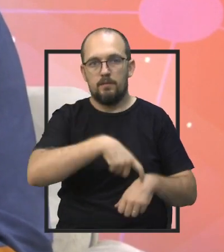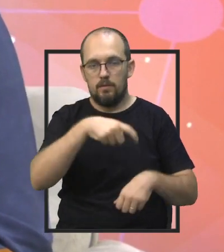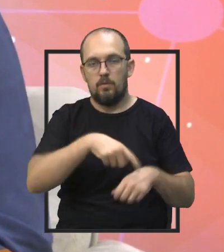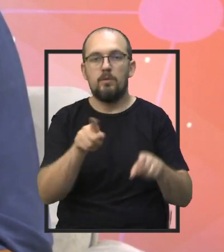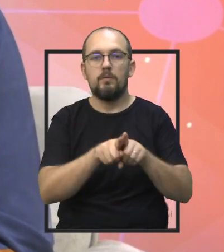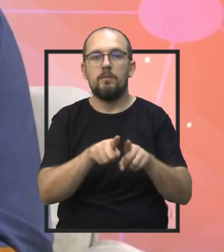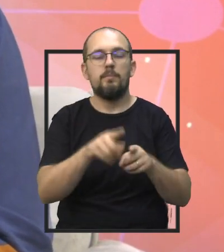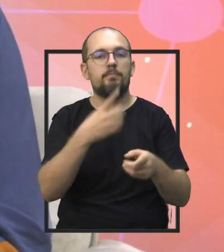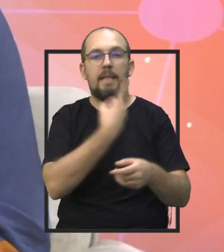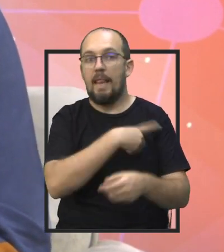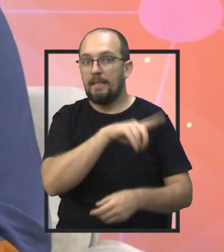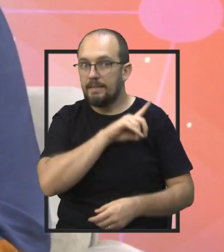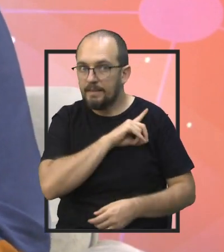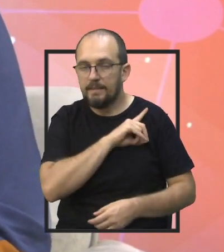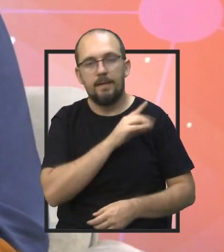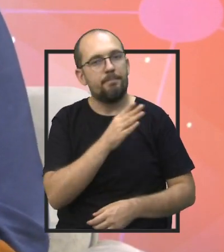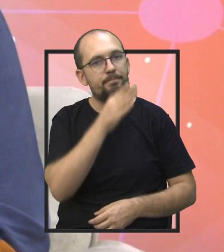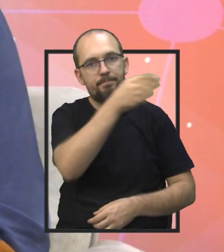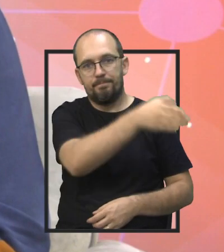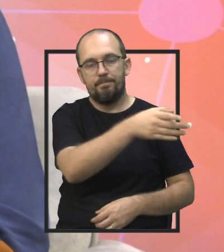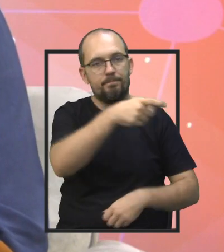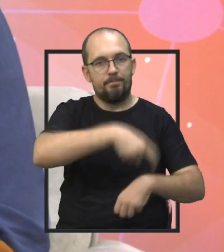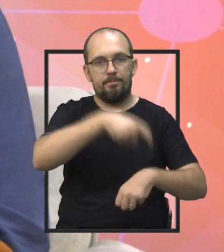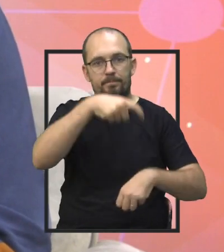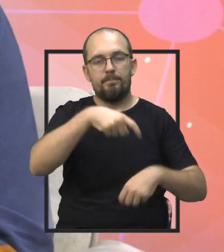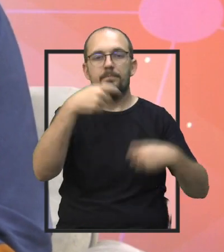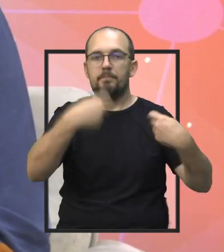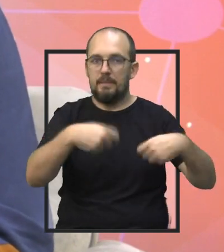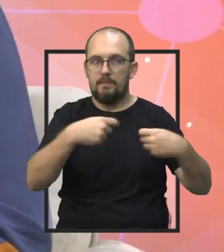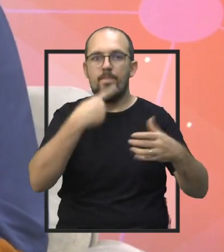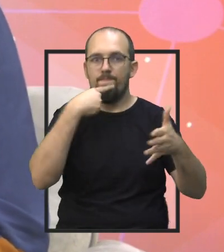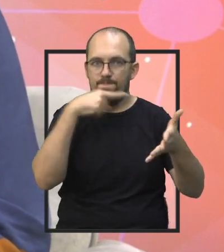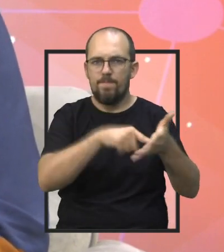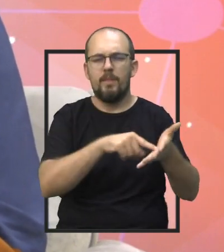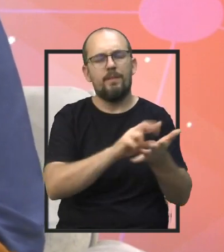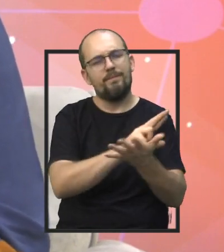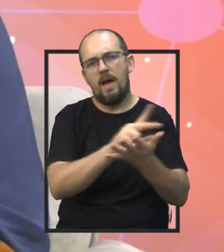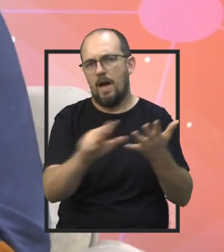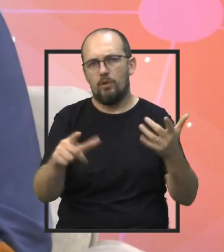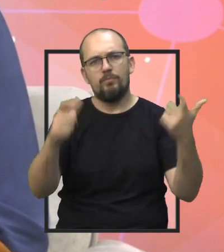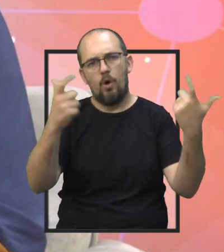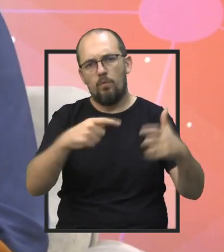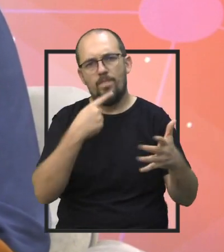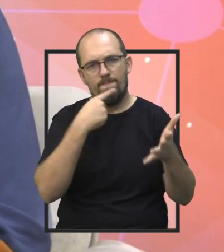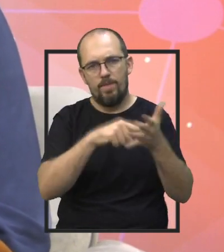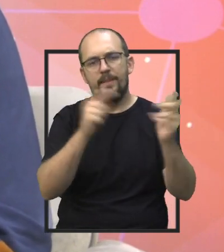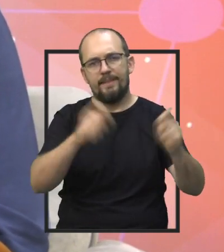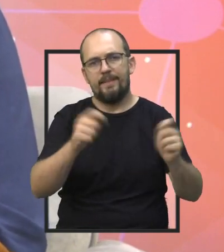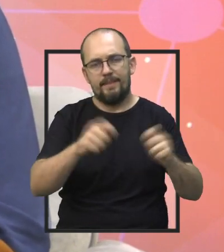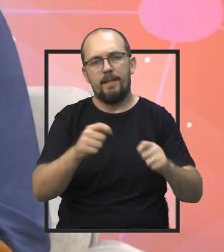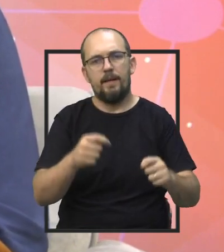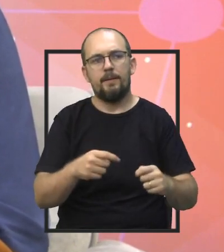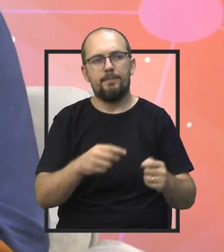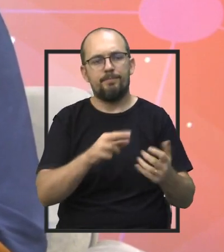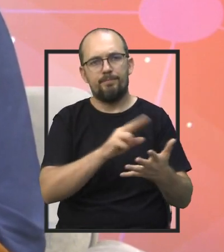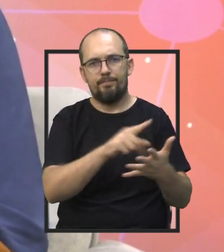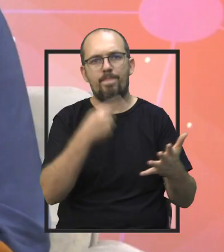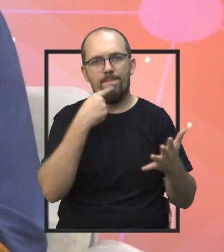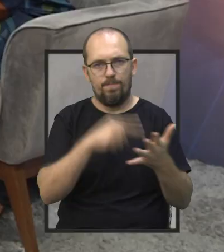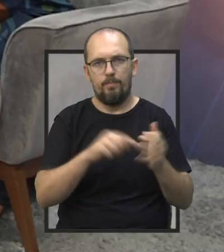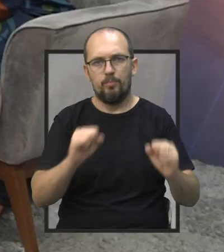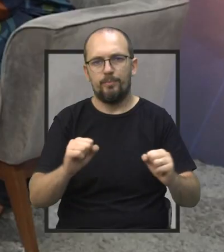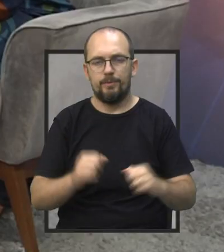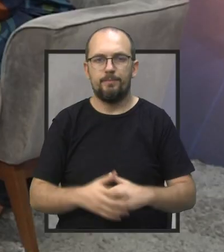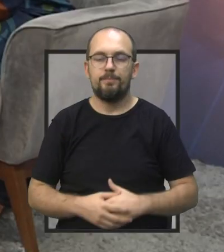adolescentes também. Então, essa denúncia ela precisa ser feita e tem vários canais para serem explorados